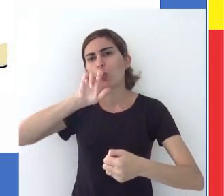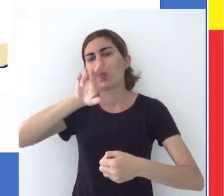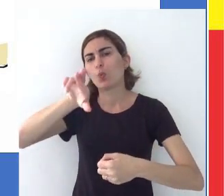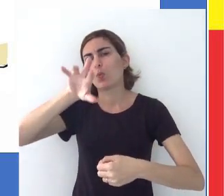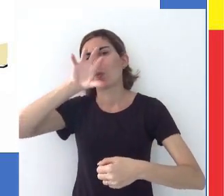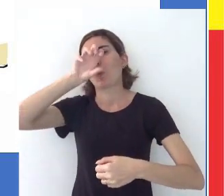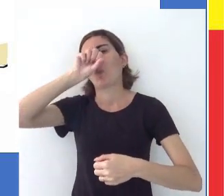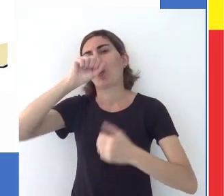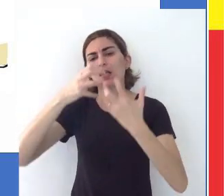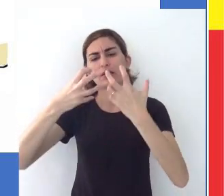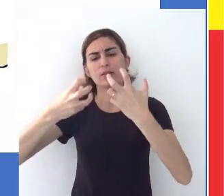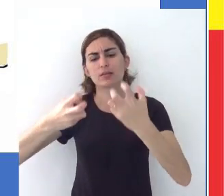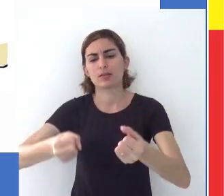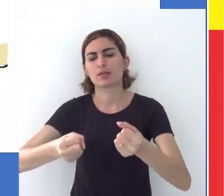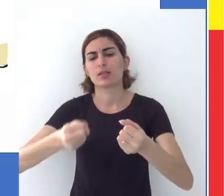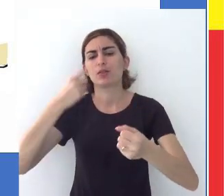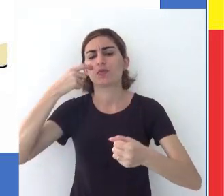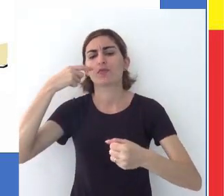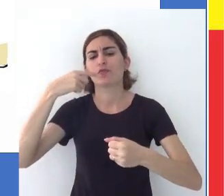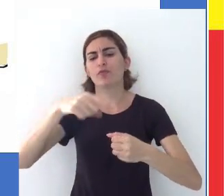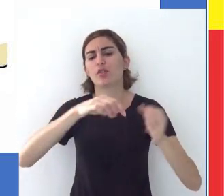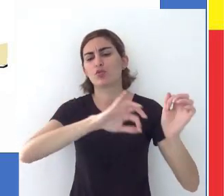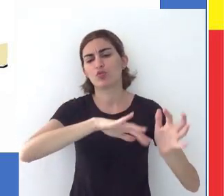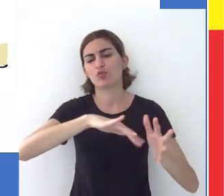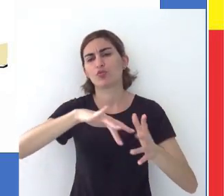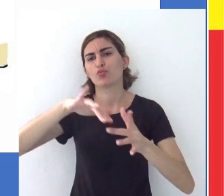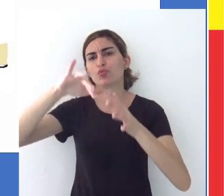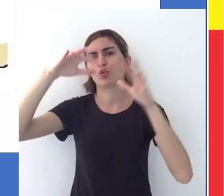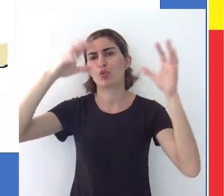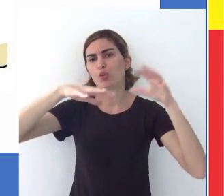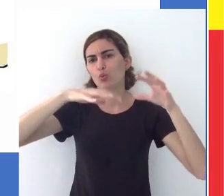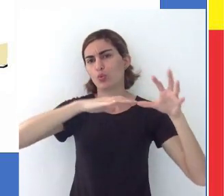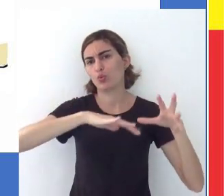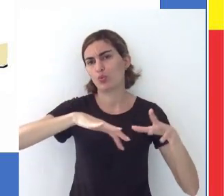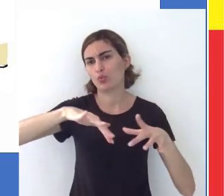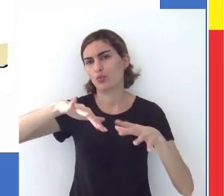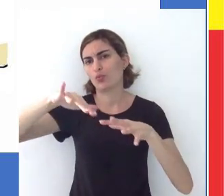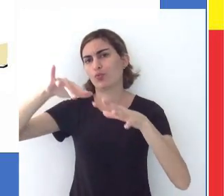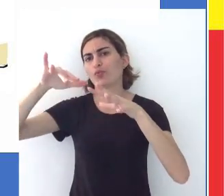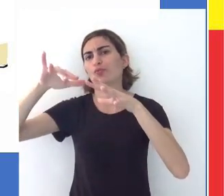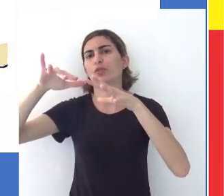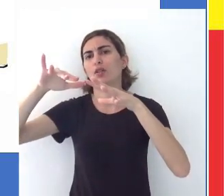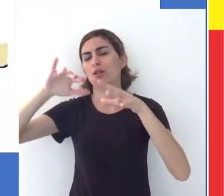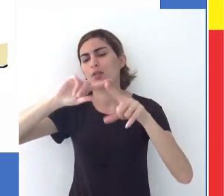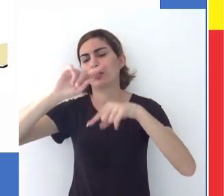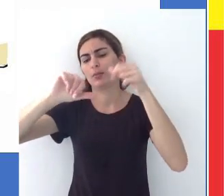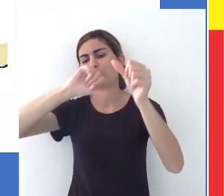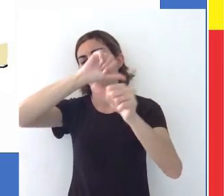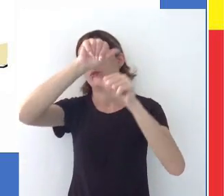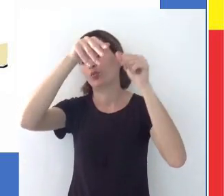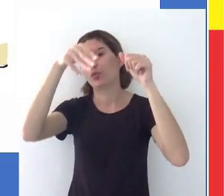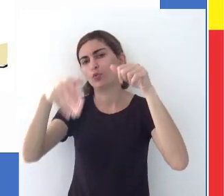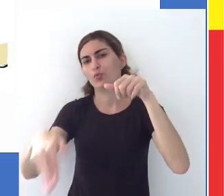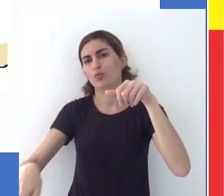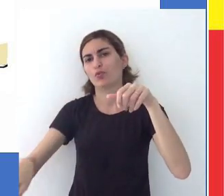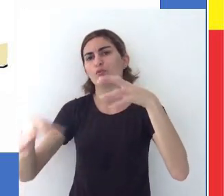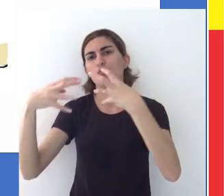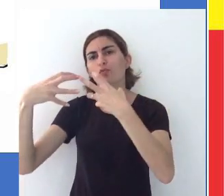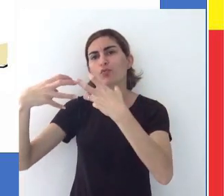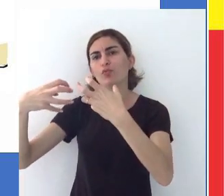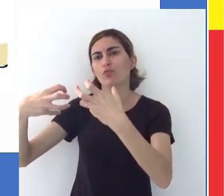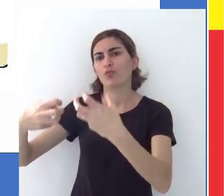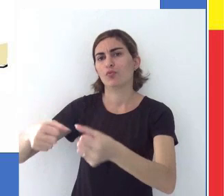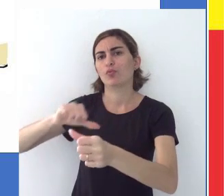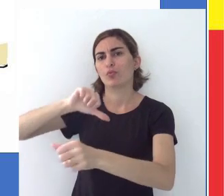assim, professor? Você está vendo aí o ar ele chegando em forma de nuvem, tá? A umidade chegando em forma de nuvem, e em um